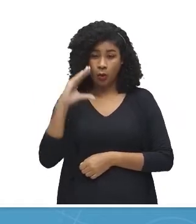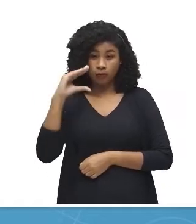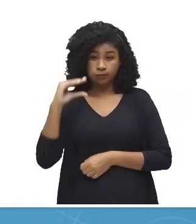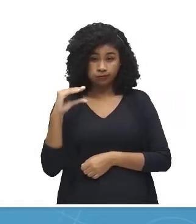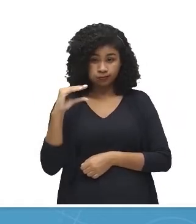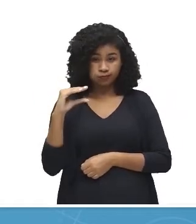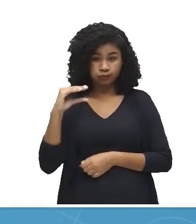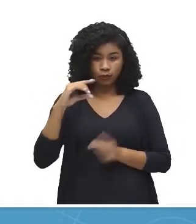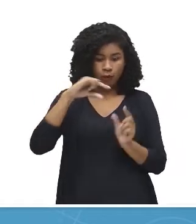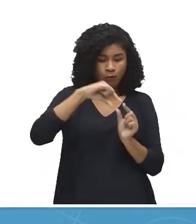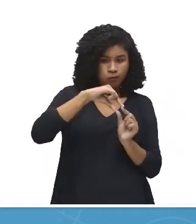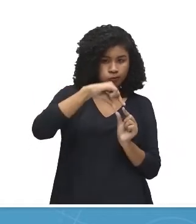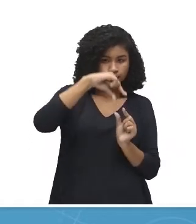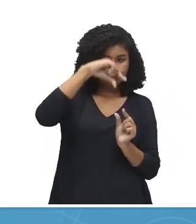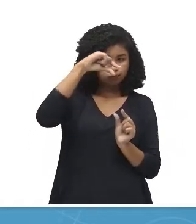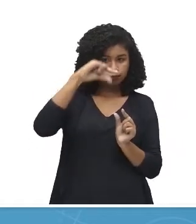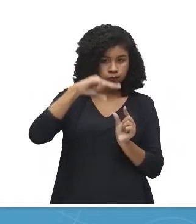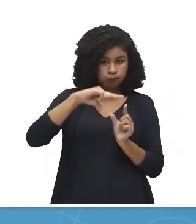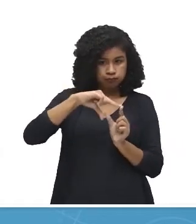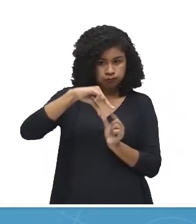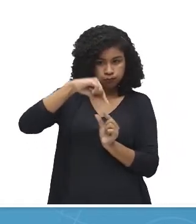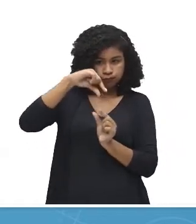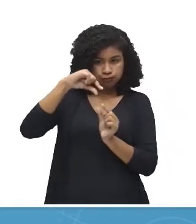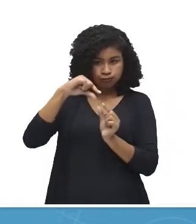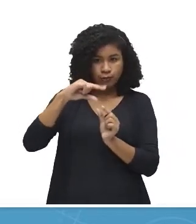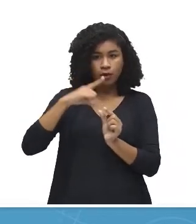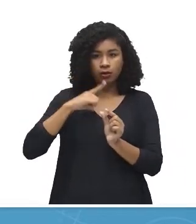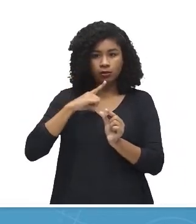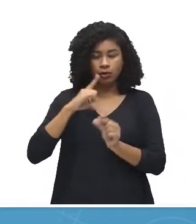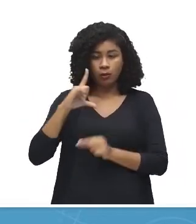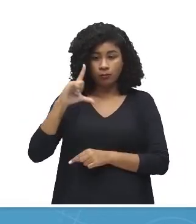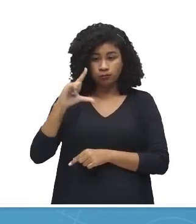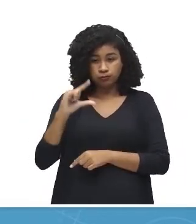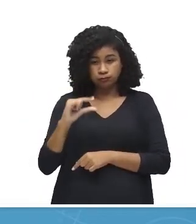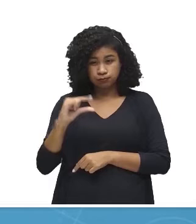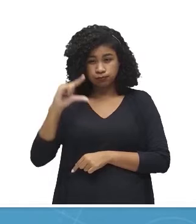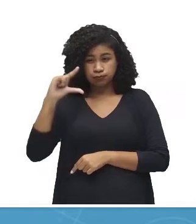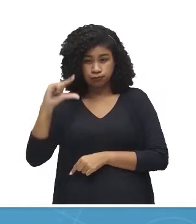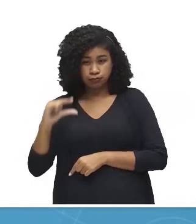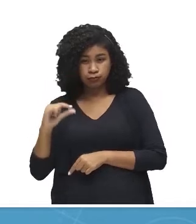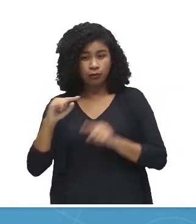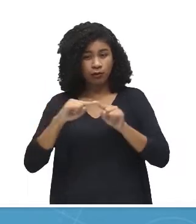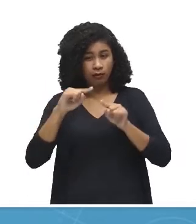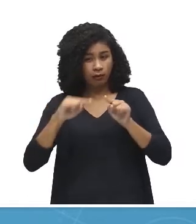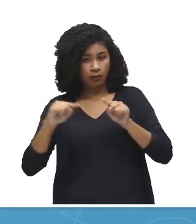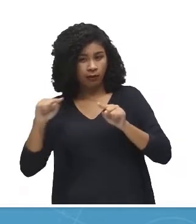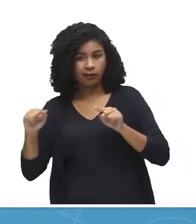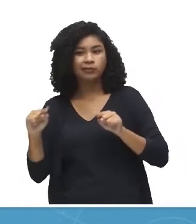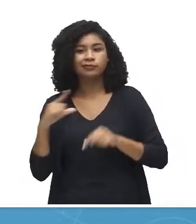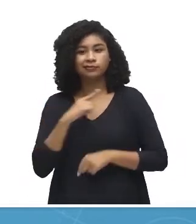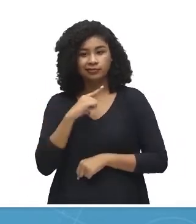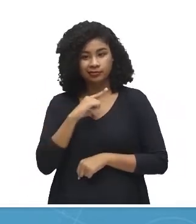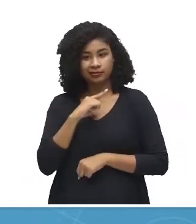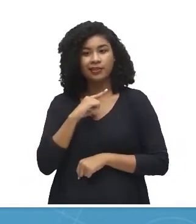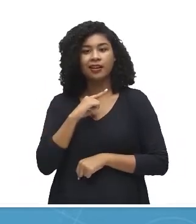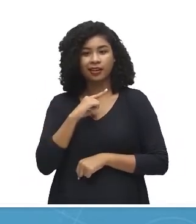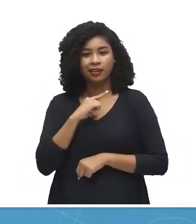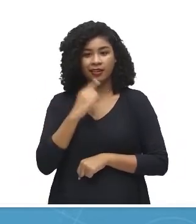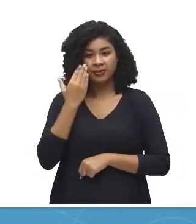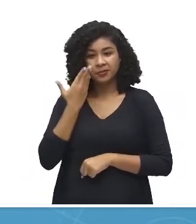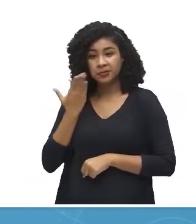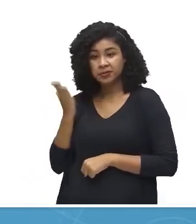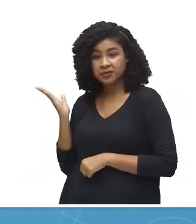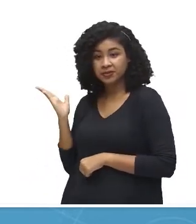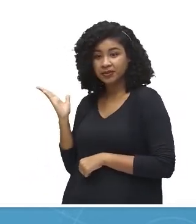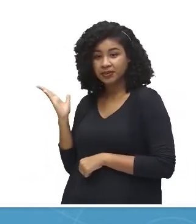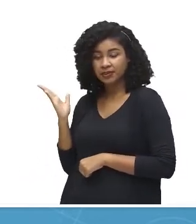pseudoestratificado, que eu estava falando para vocês ainda há pouco, né? Que é formado por uma única camada de células, mas como tem essas células e os núcleos